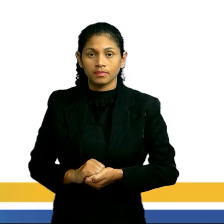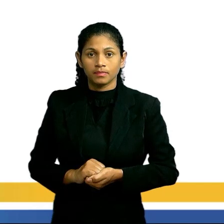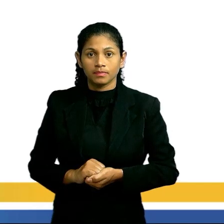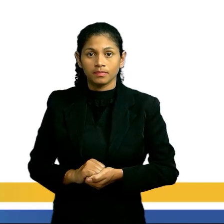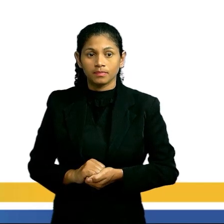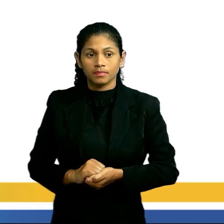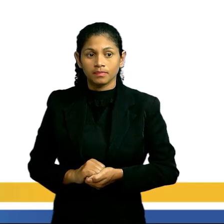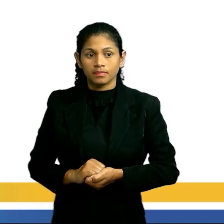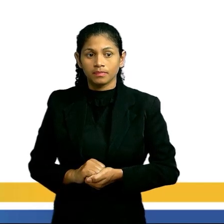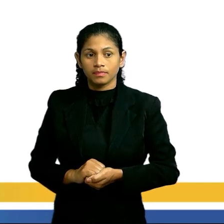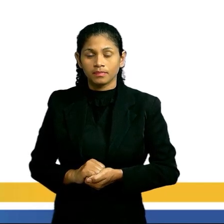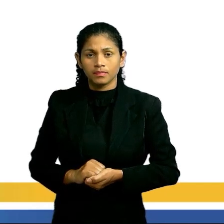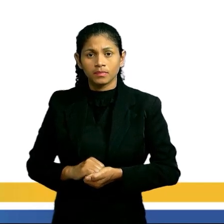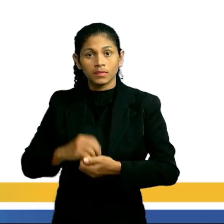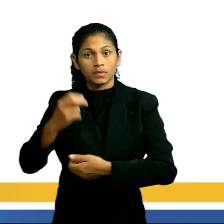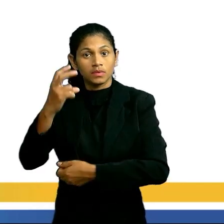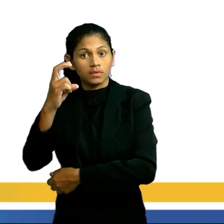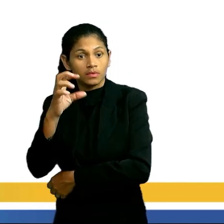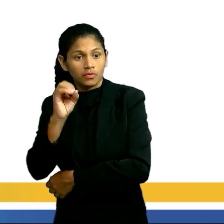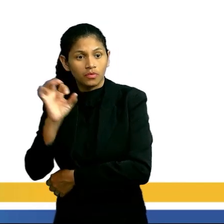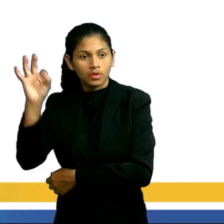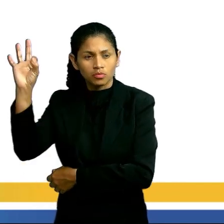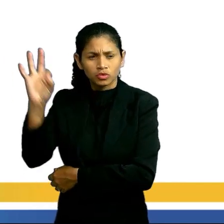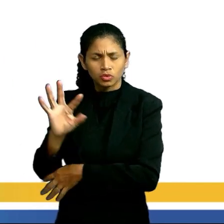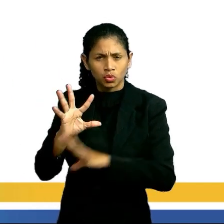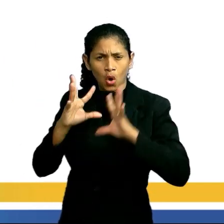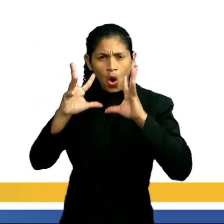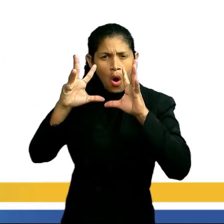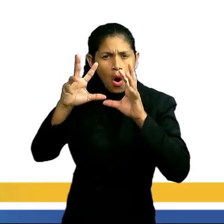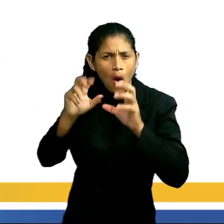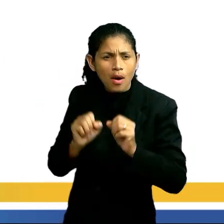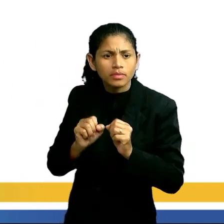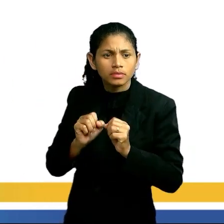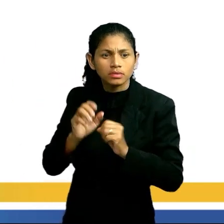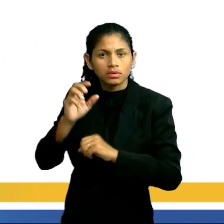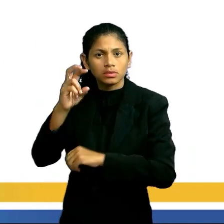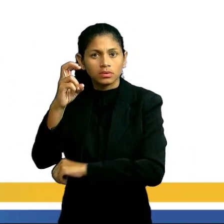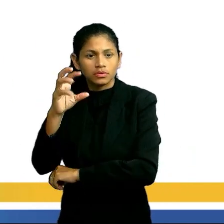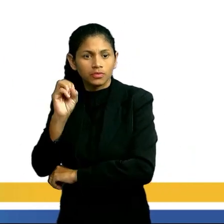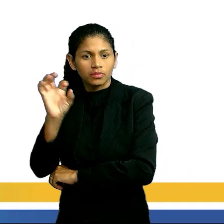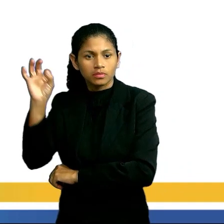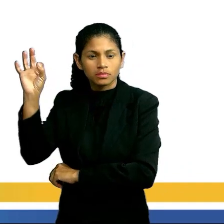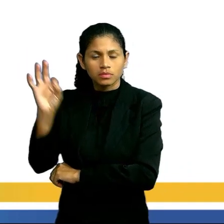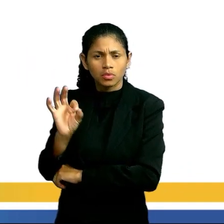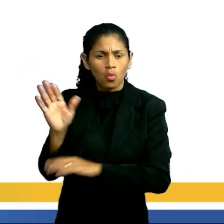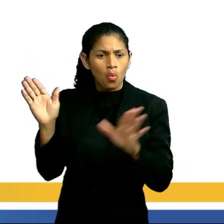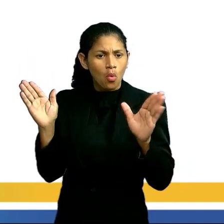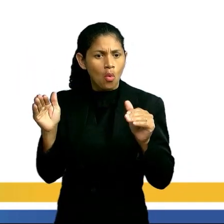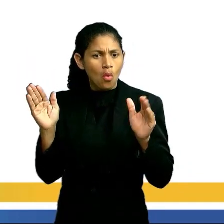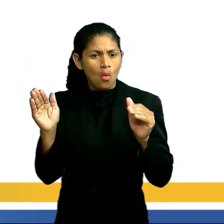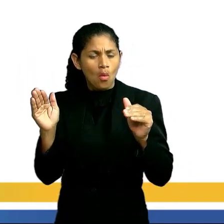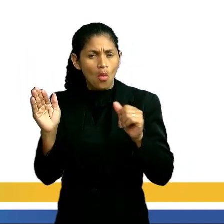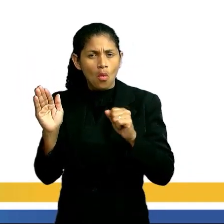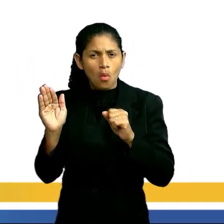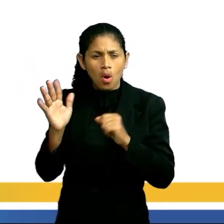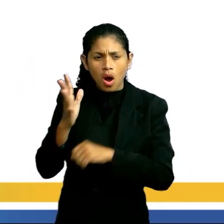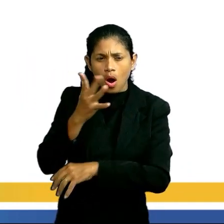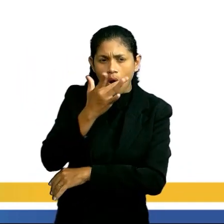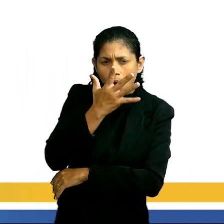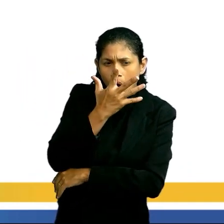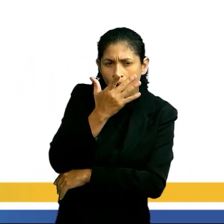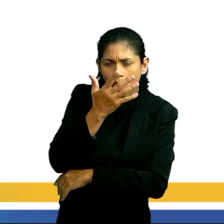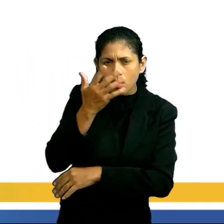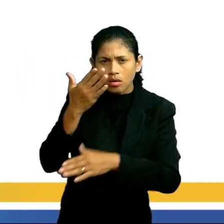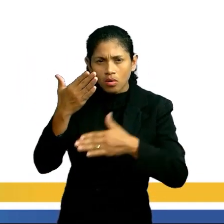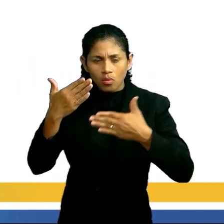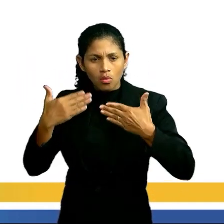nós assim: é 50% selvagem e 50% com asas vestigiais e corpo